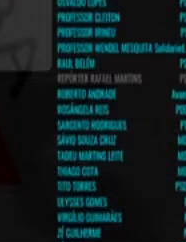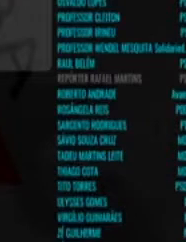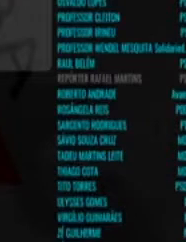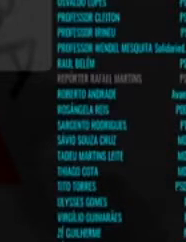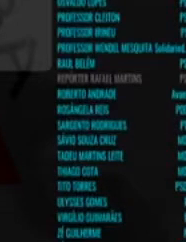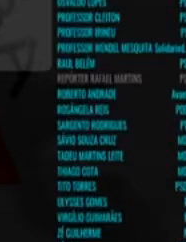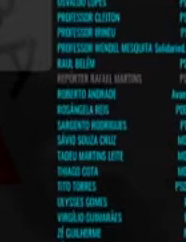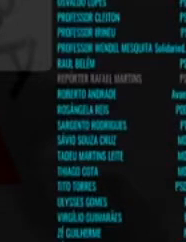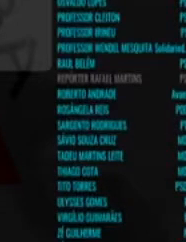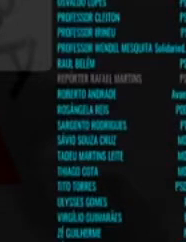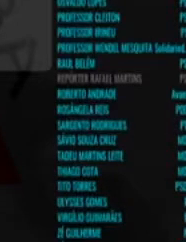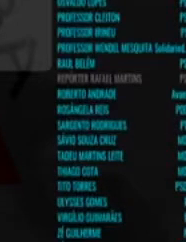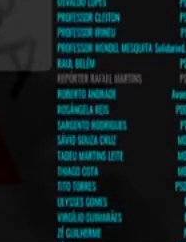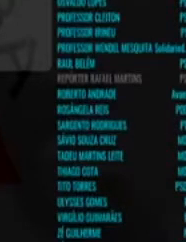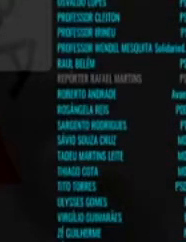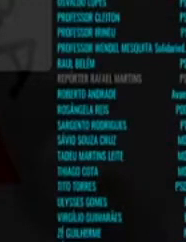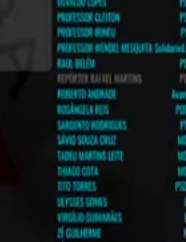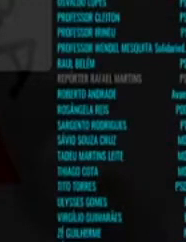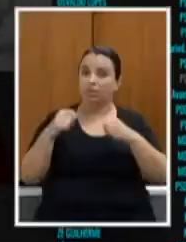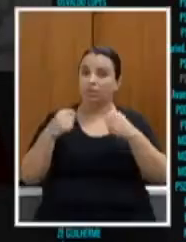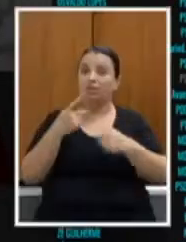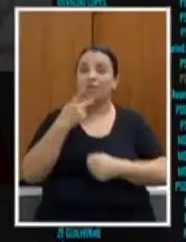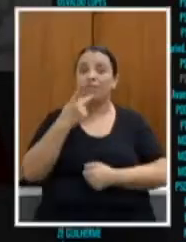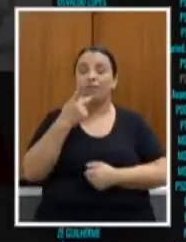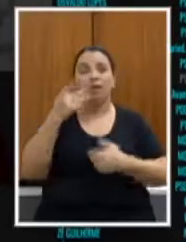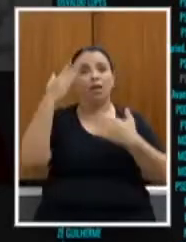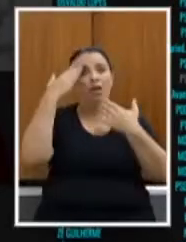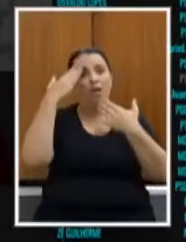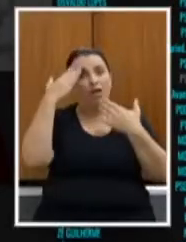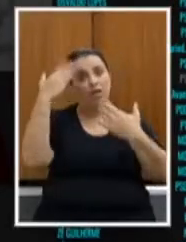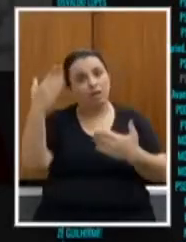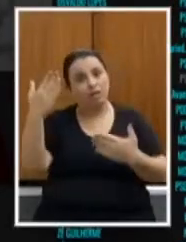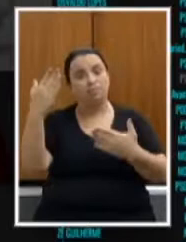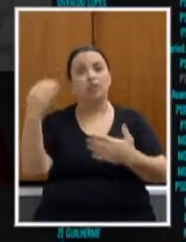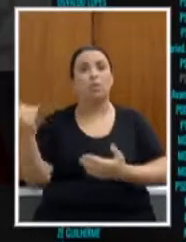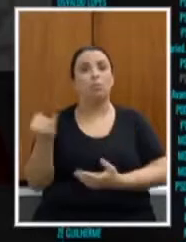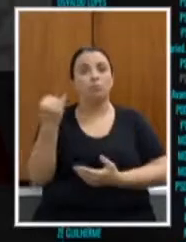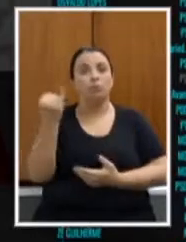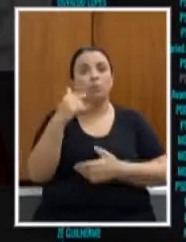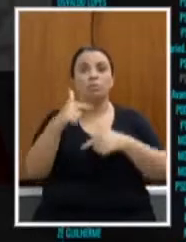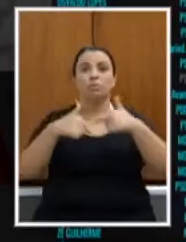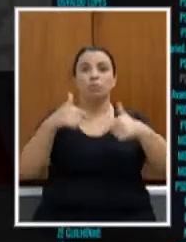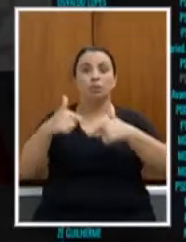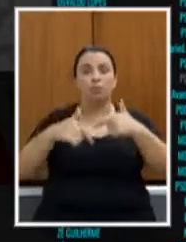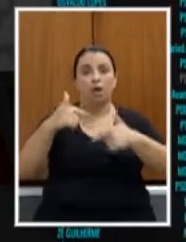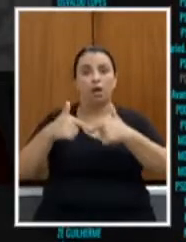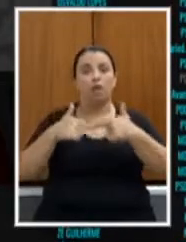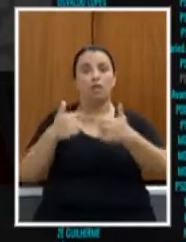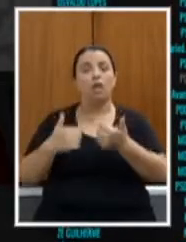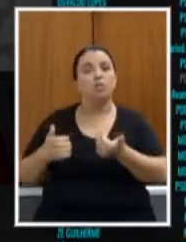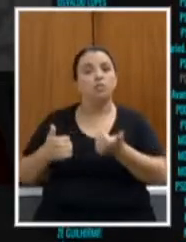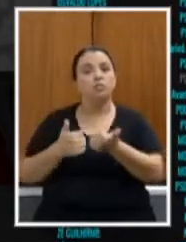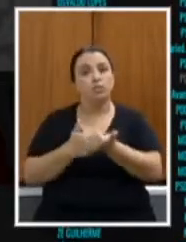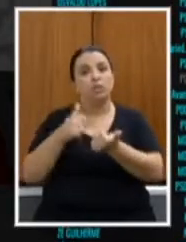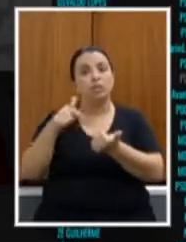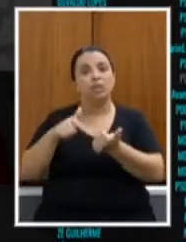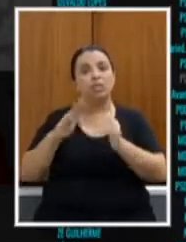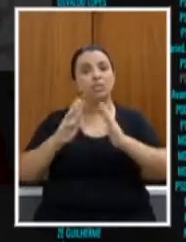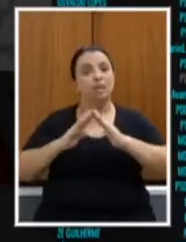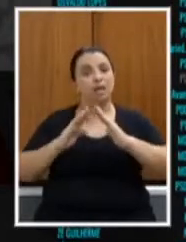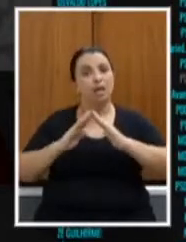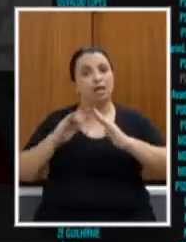Presidência, não pode deixar de registrar aqui e agradecer o importante trabalho da assessoria desta casa, na